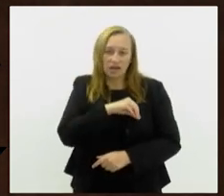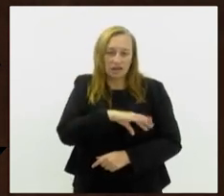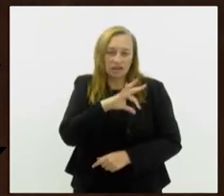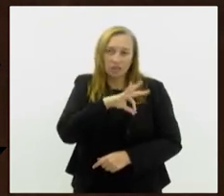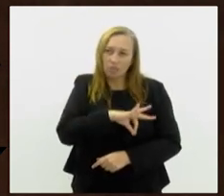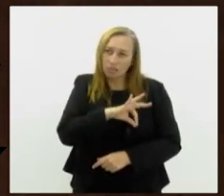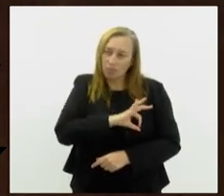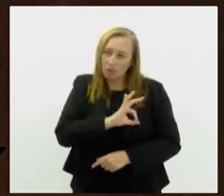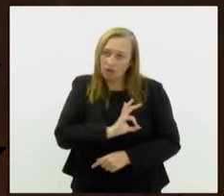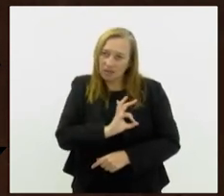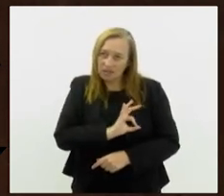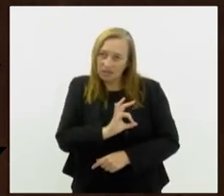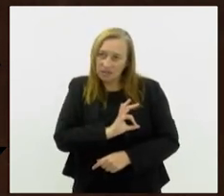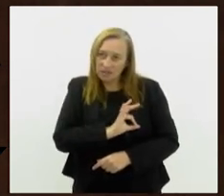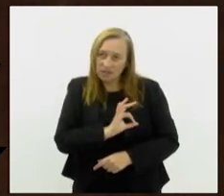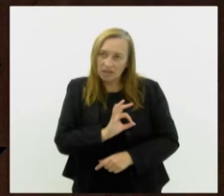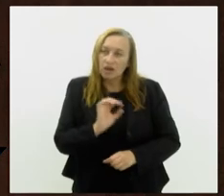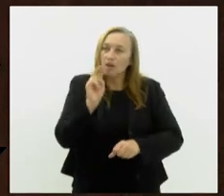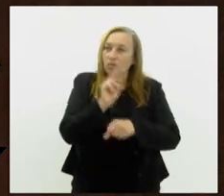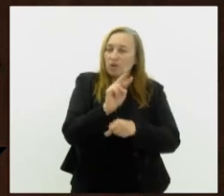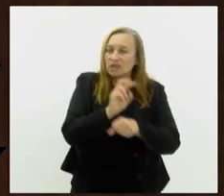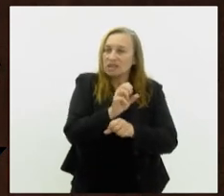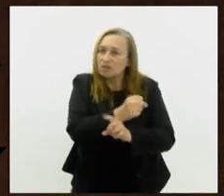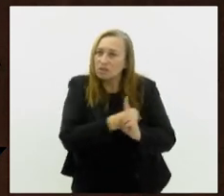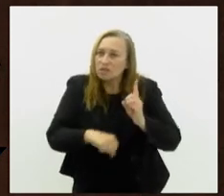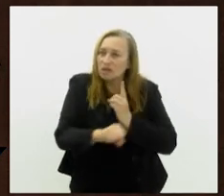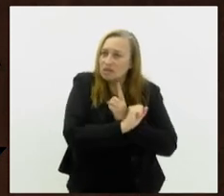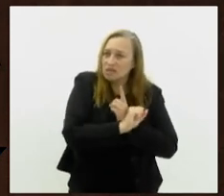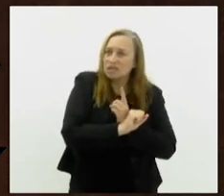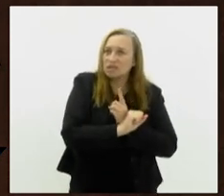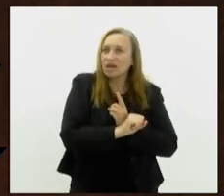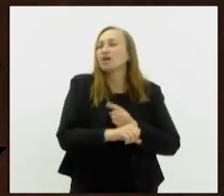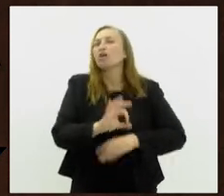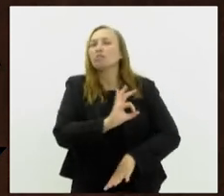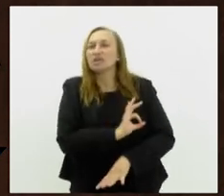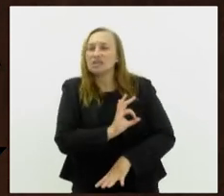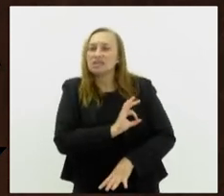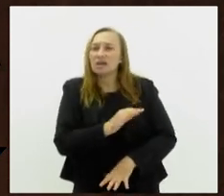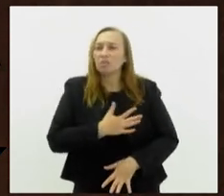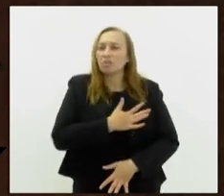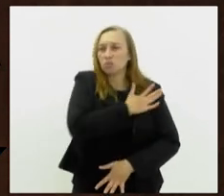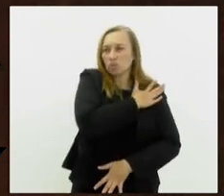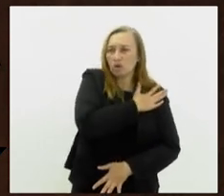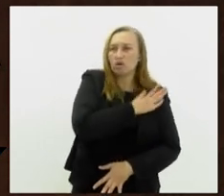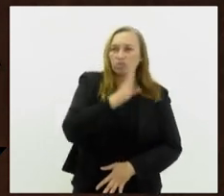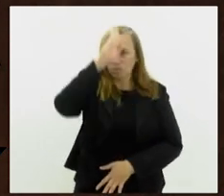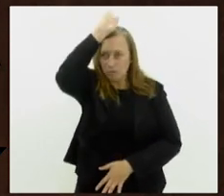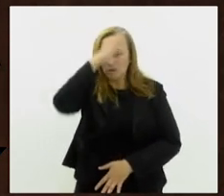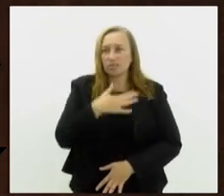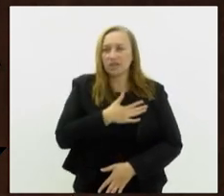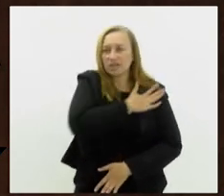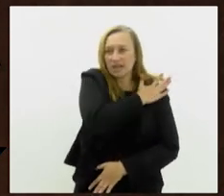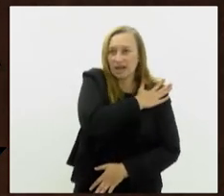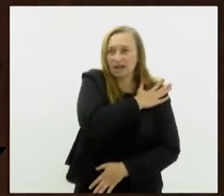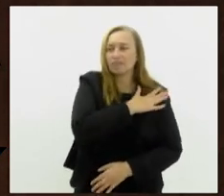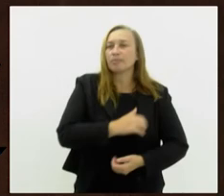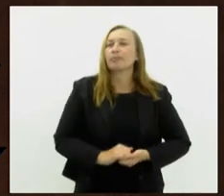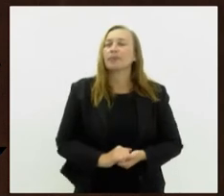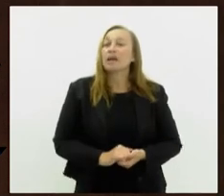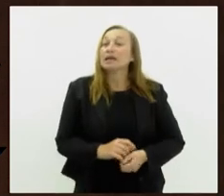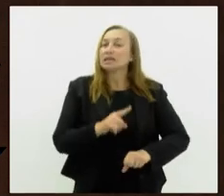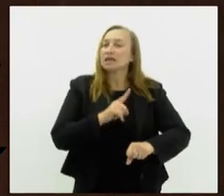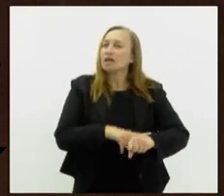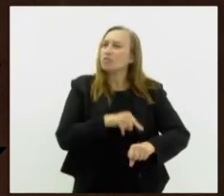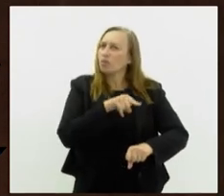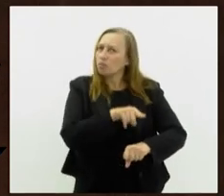a legislação da proteção social dos policiais militares e bombeiros militares. E, naquele